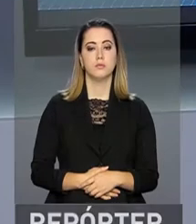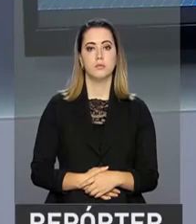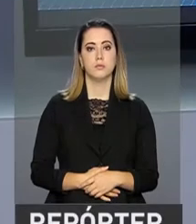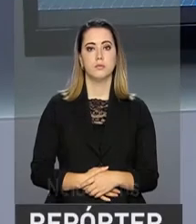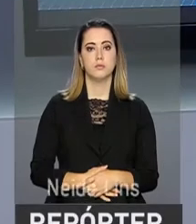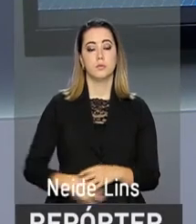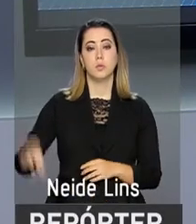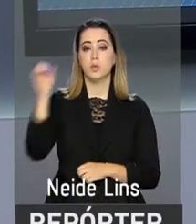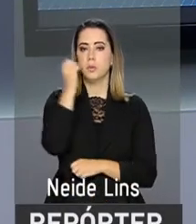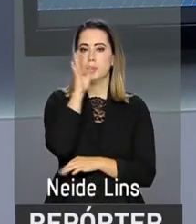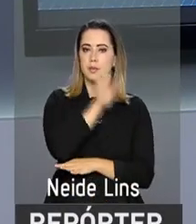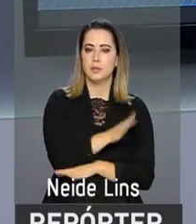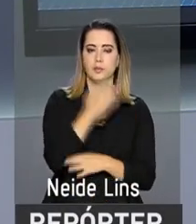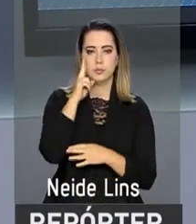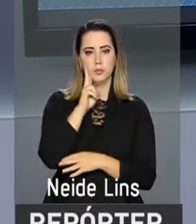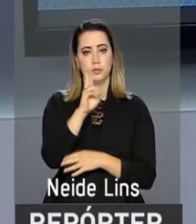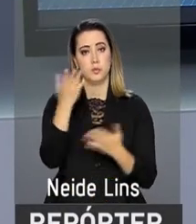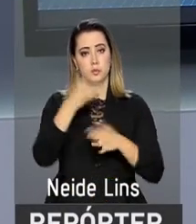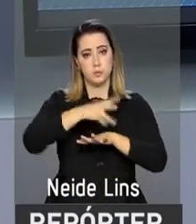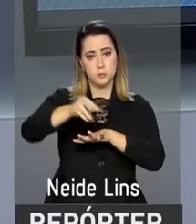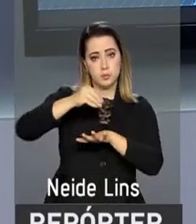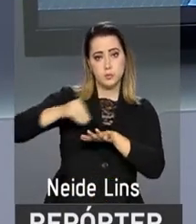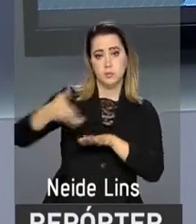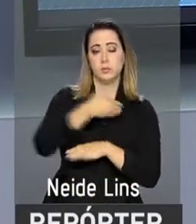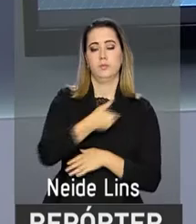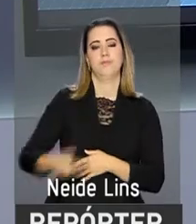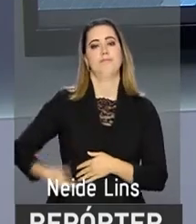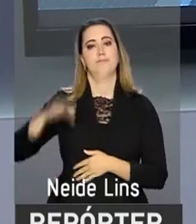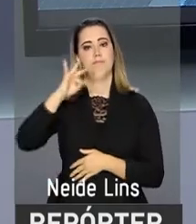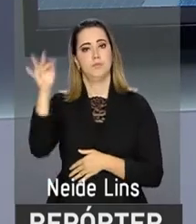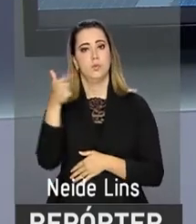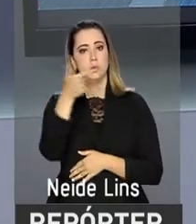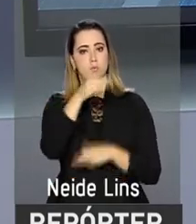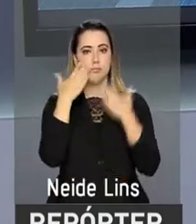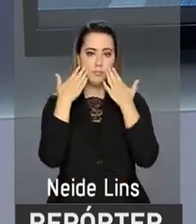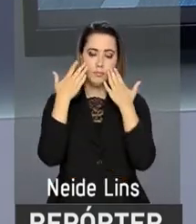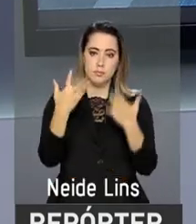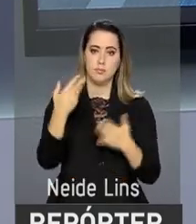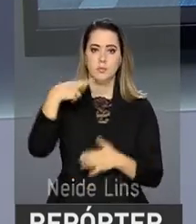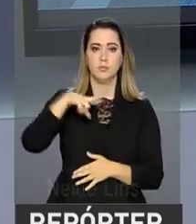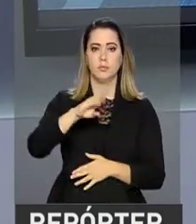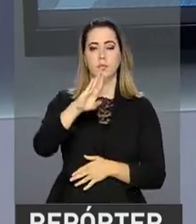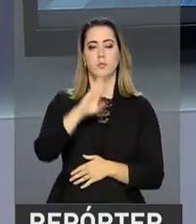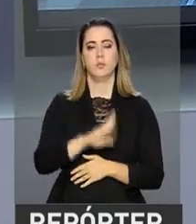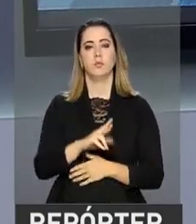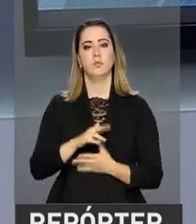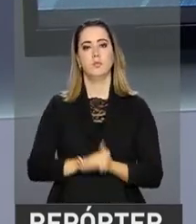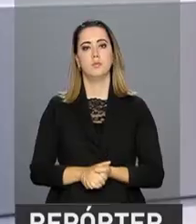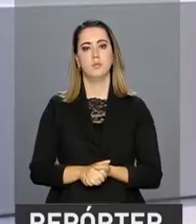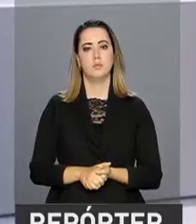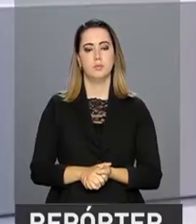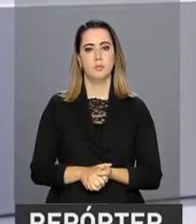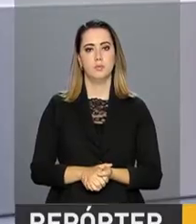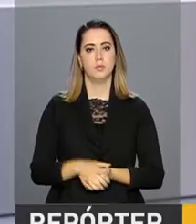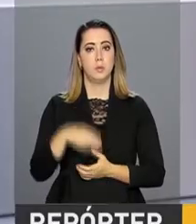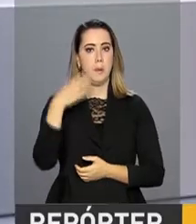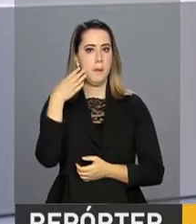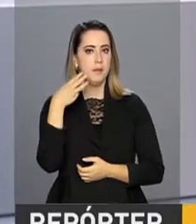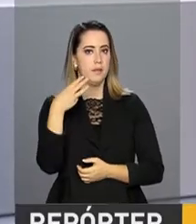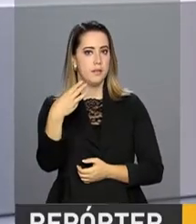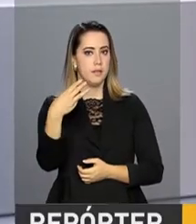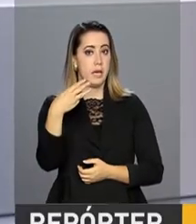olá boa tarde acompanha agora as notícias do governo federal e mais uma edição do repórter enbr3